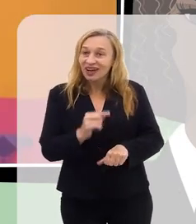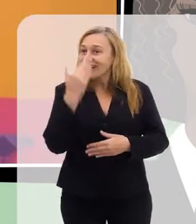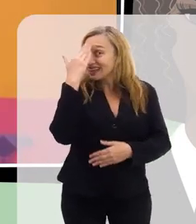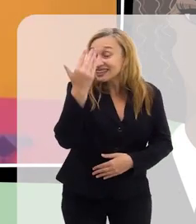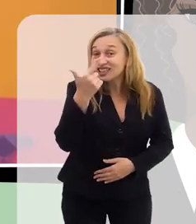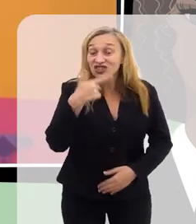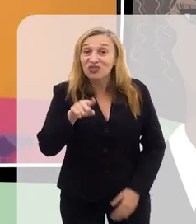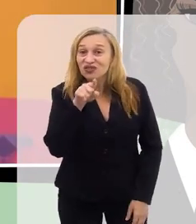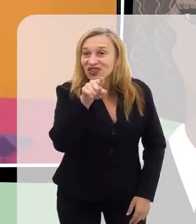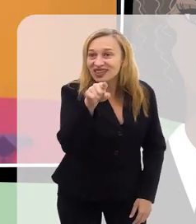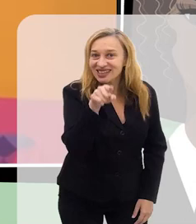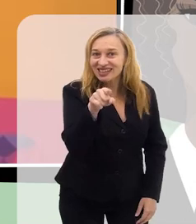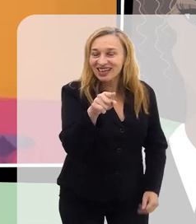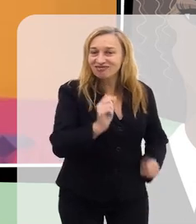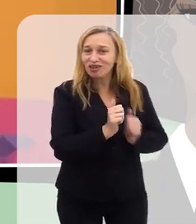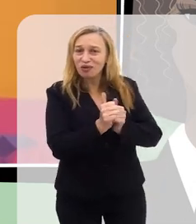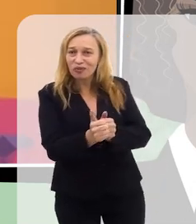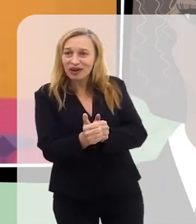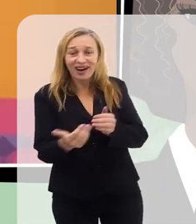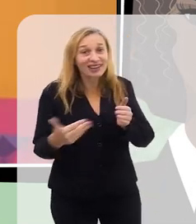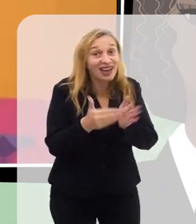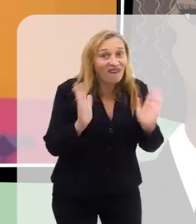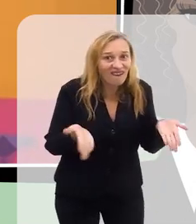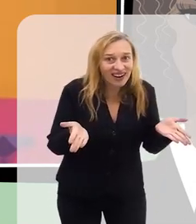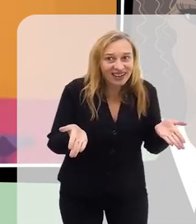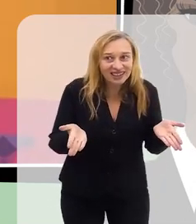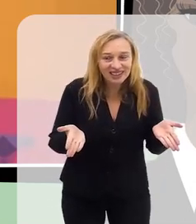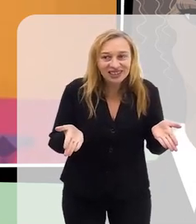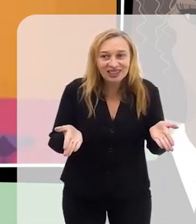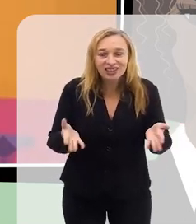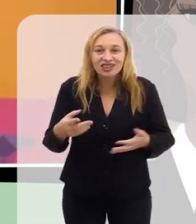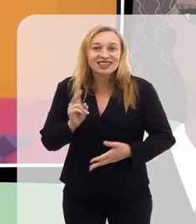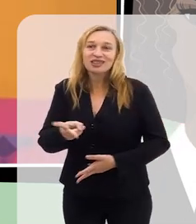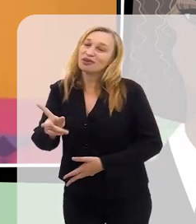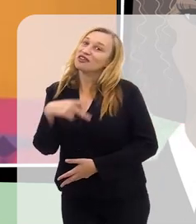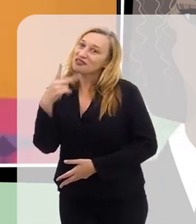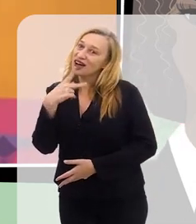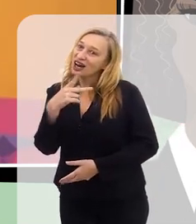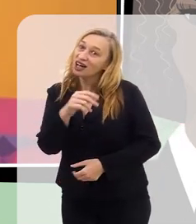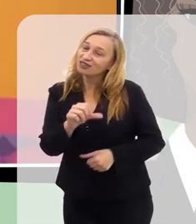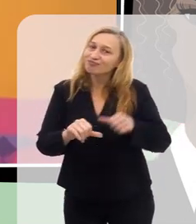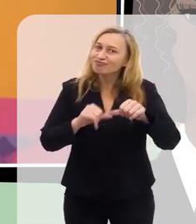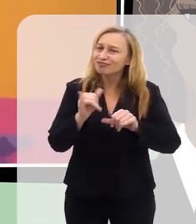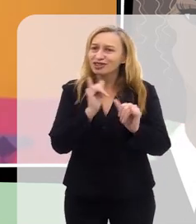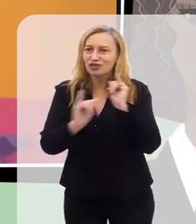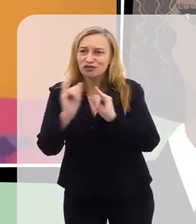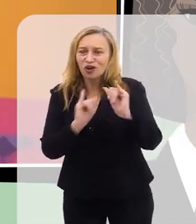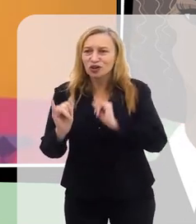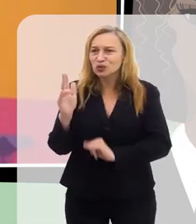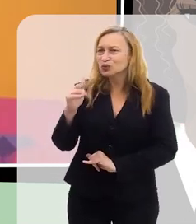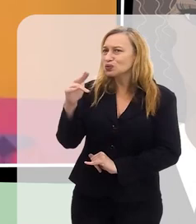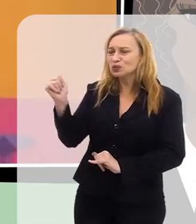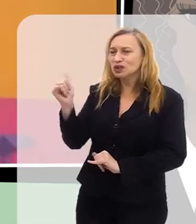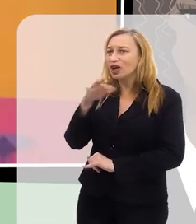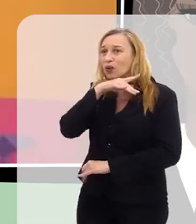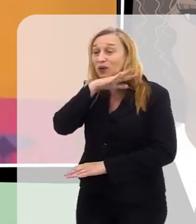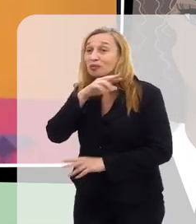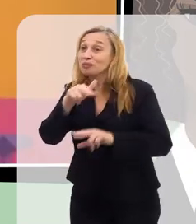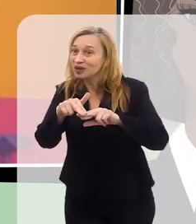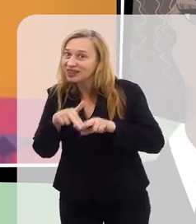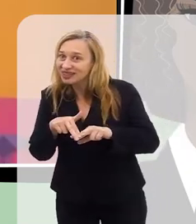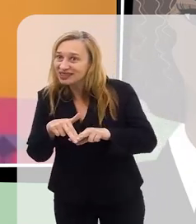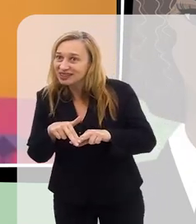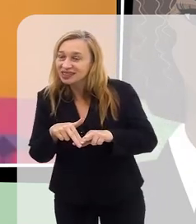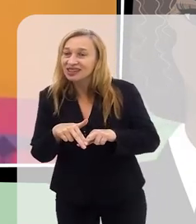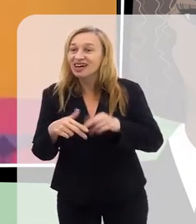gostaria de agradecer mais uma vez a você que nos acompanhou até agora. É o que eu sempre digo: troca de informações nunca é